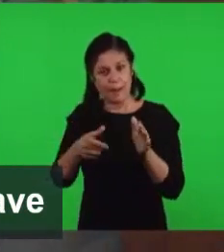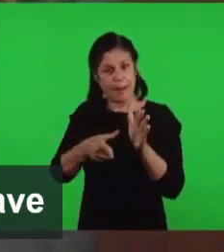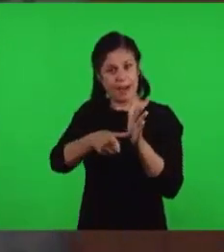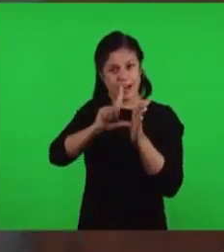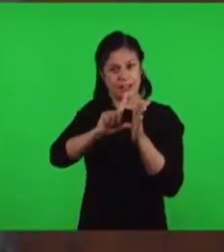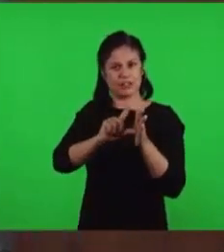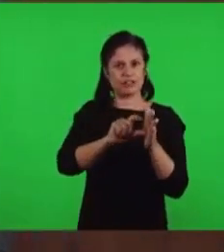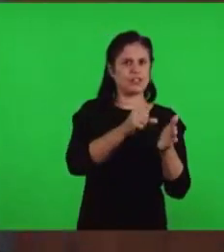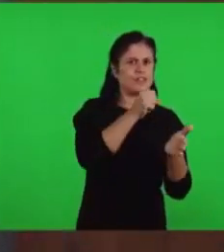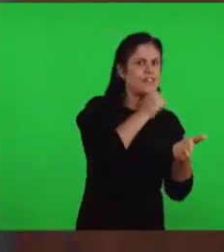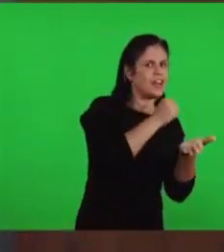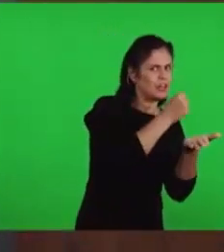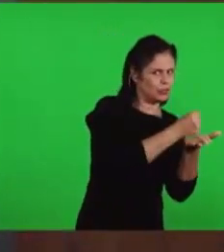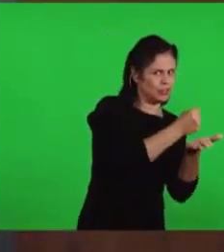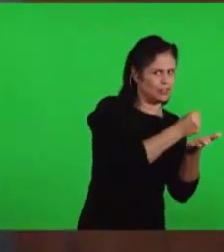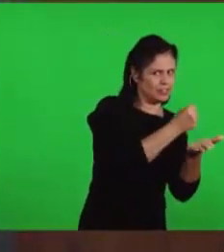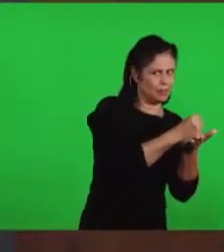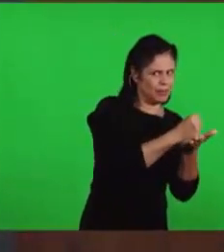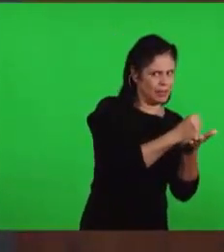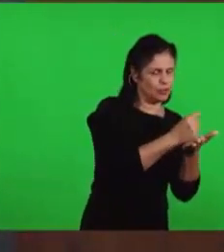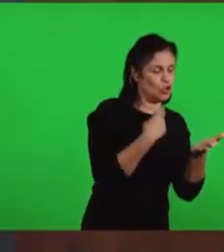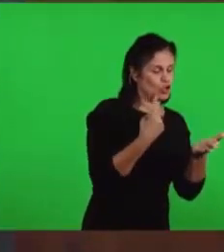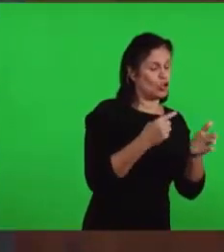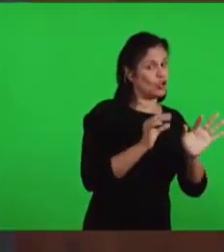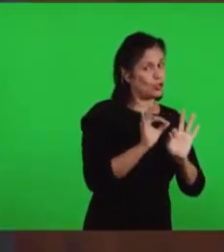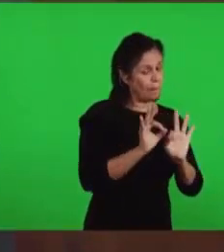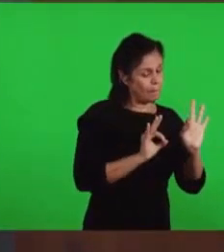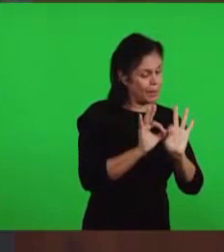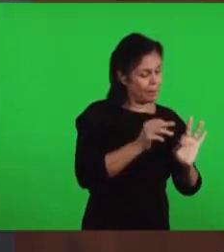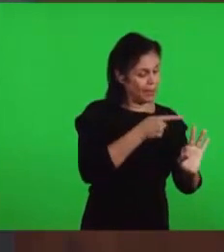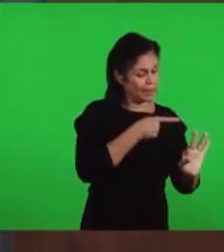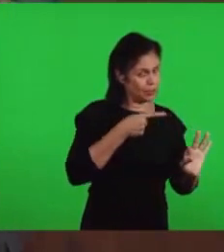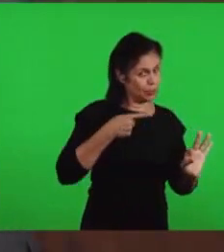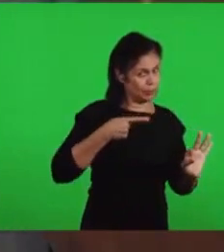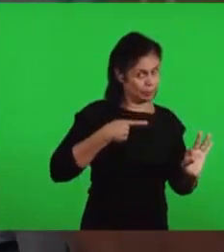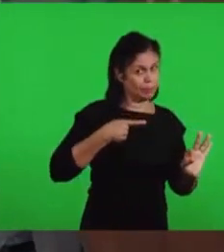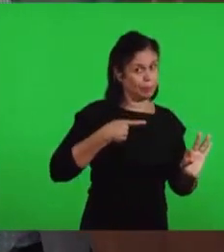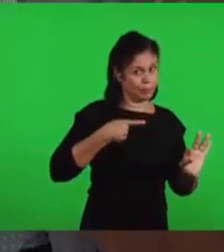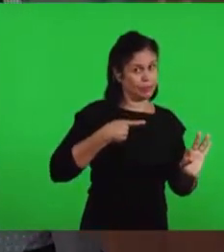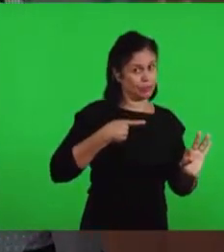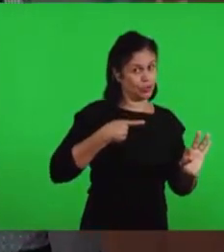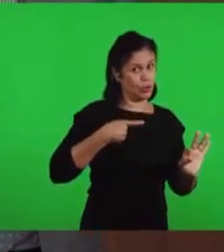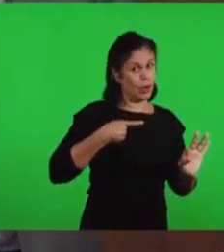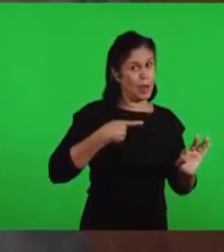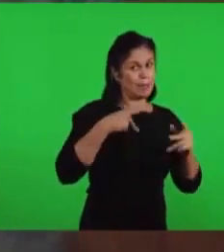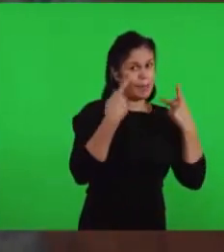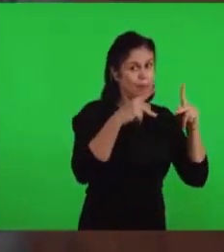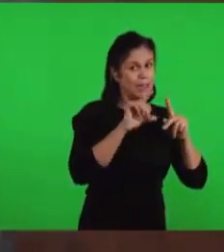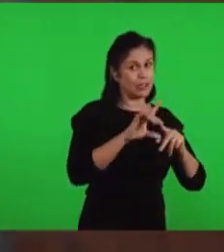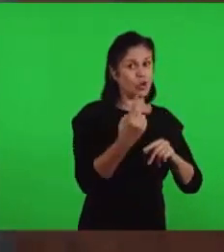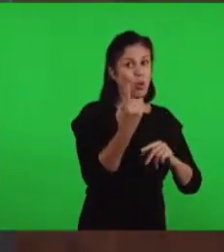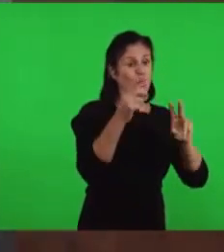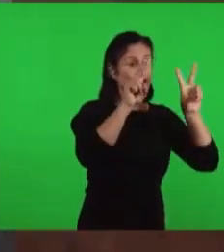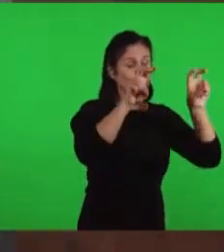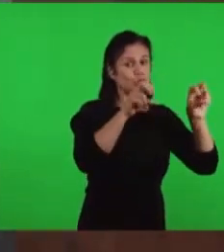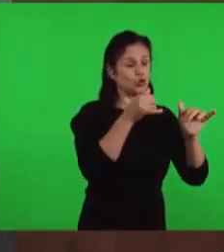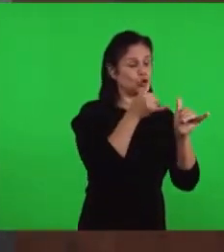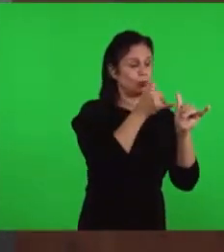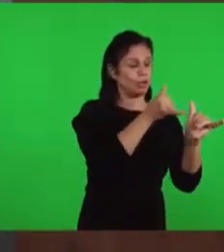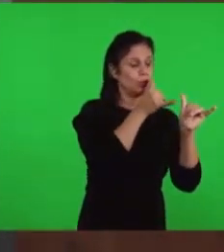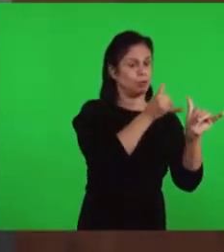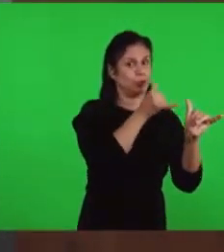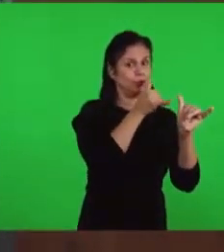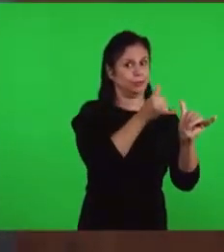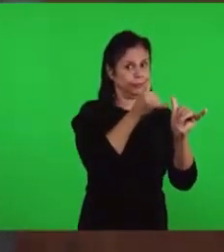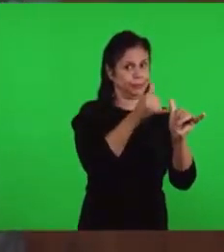nós temos a pastores sendo preparados para dar aulas só sobre Trombetas então eles vão dar os